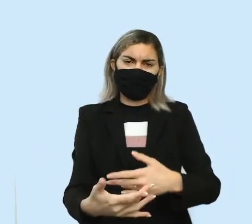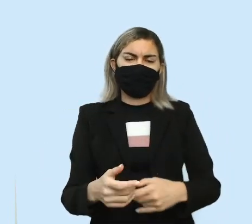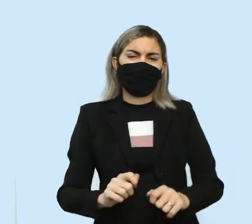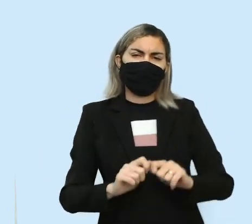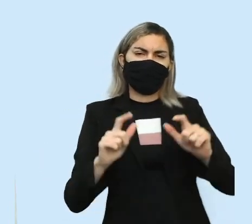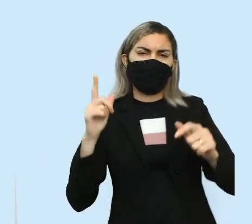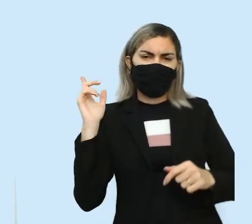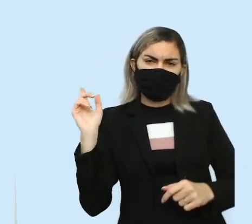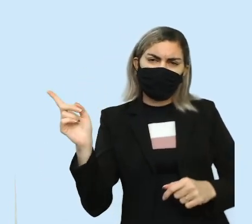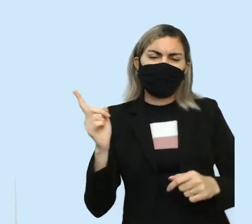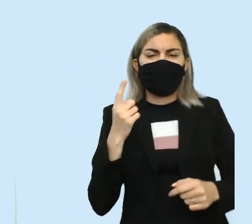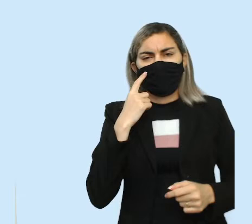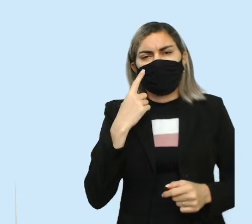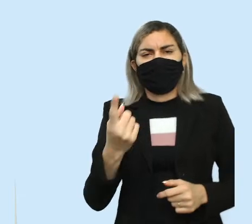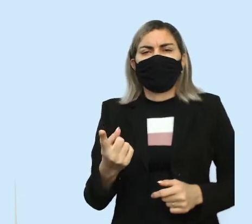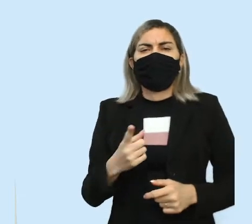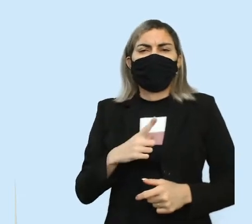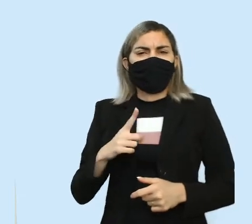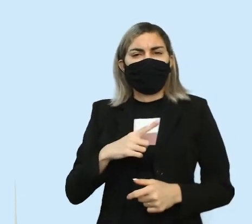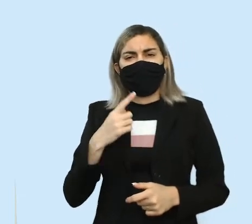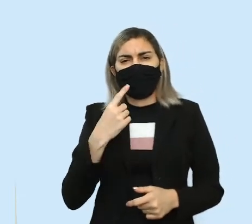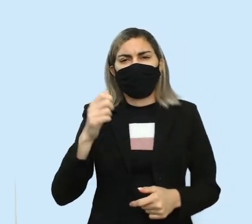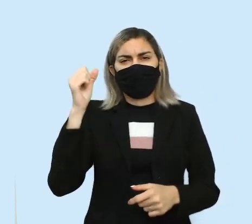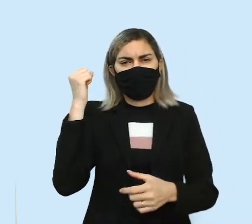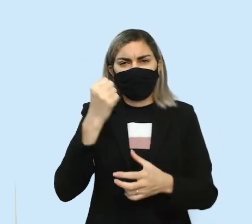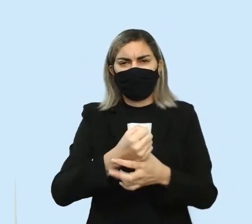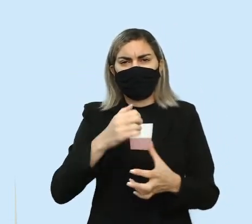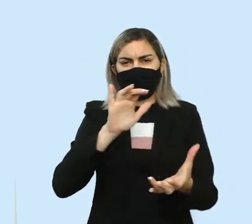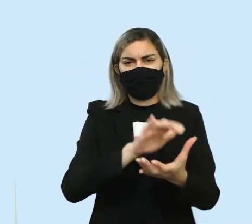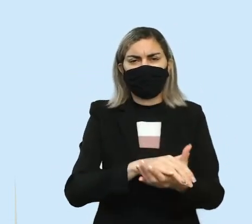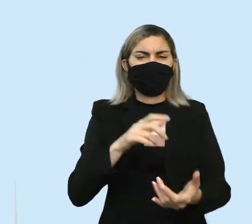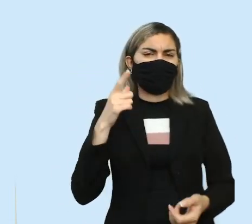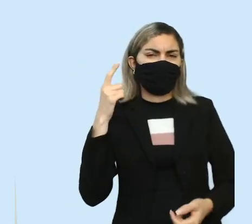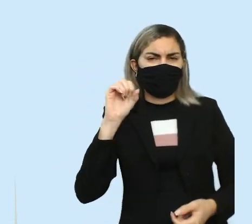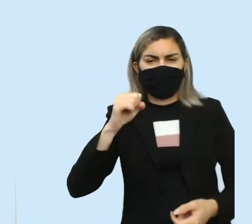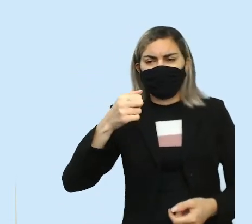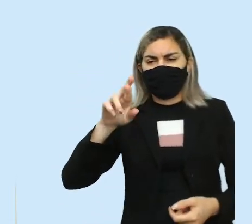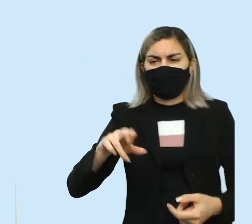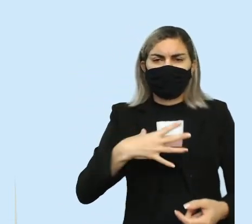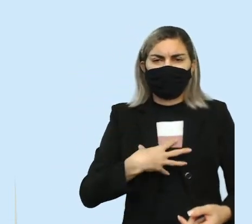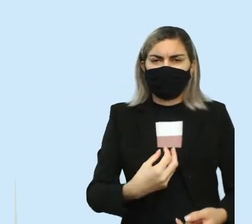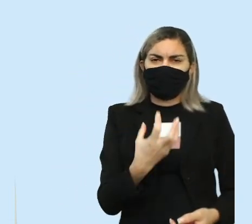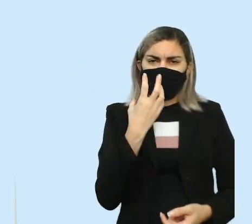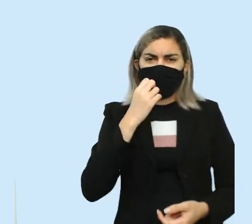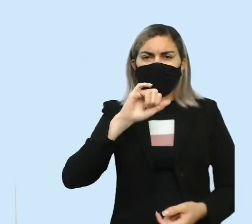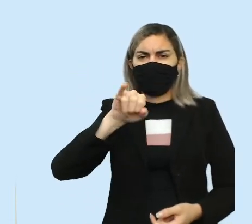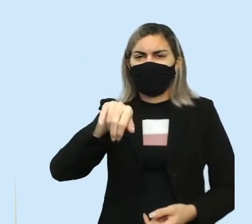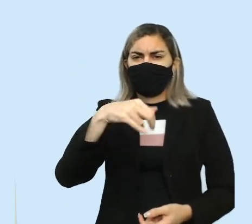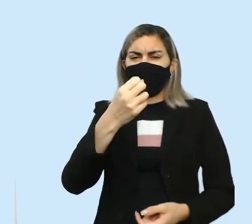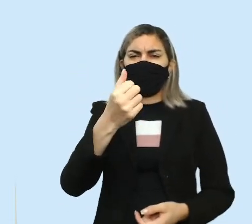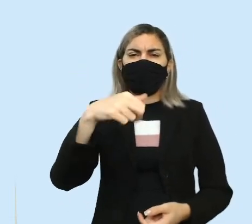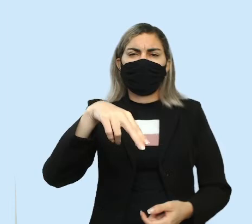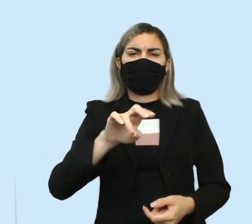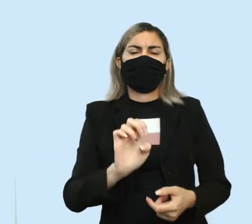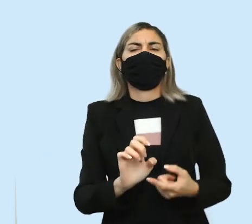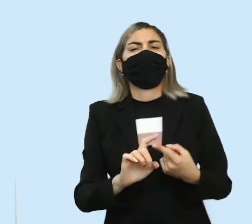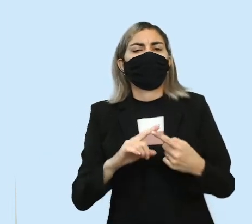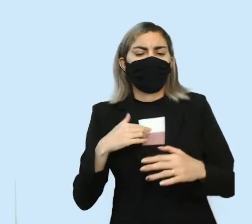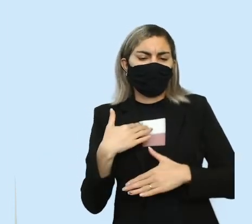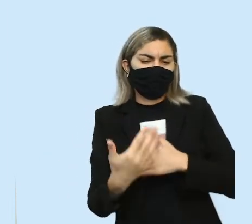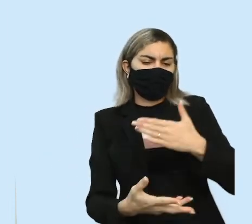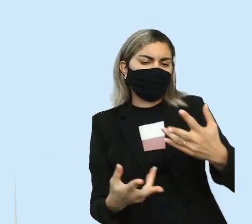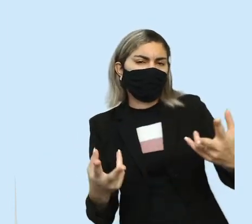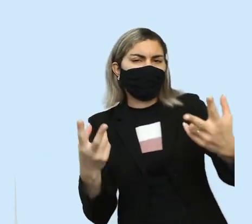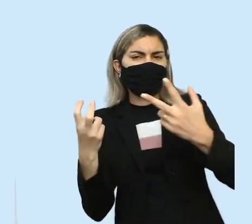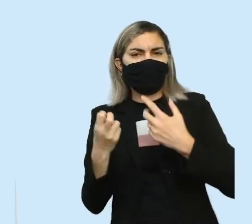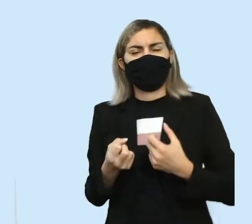tela. Na sua tela você enxerga claramente Abraão, casado com Sara, seu filho Isaac. Você pode seguir o fluxo aí e